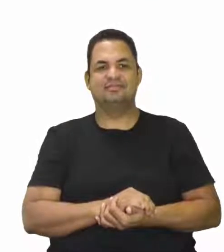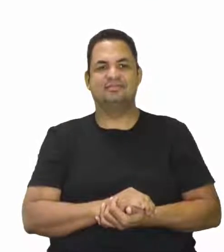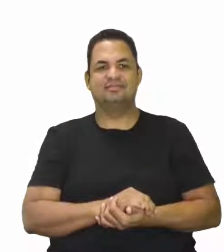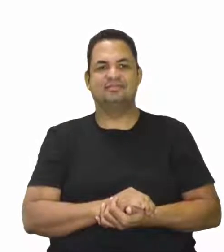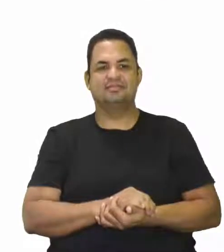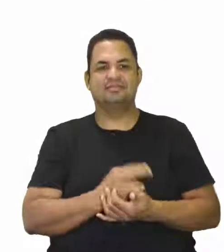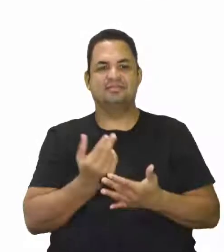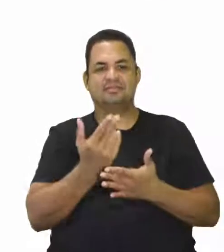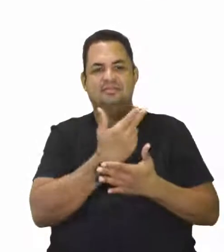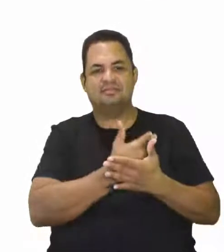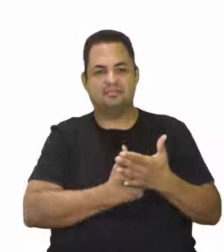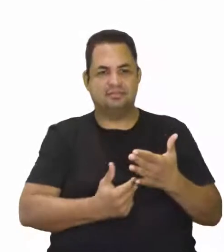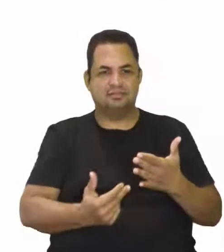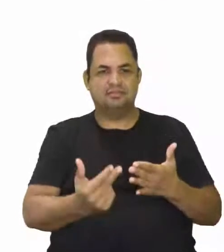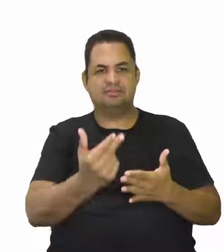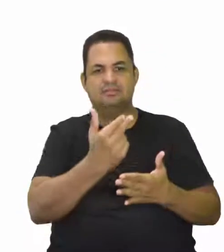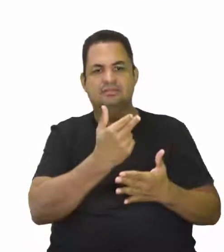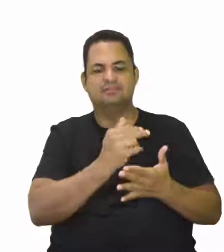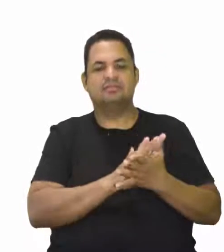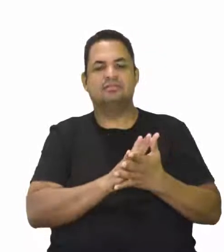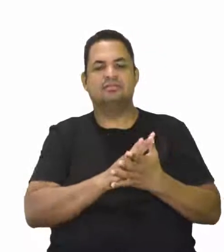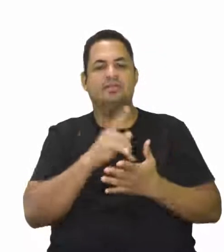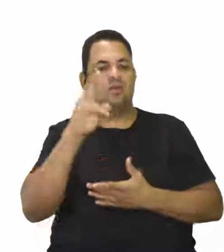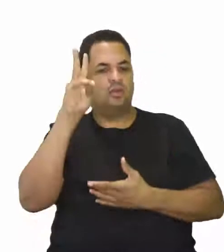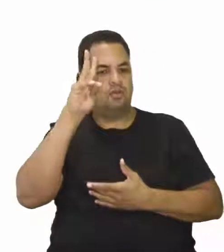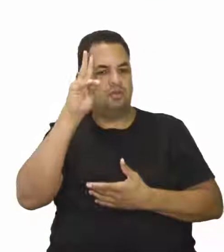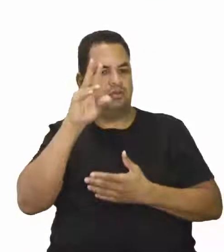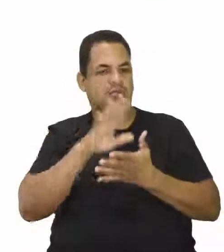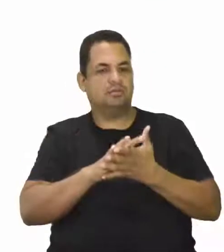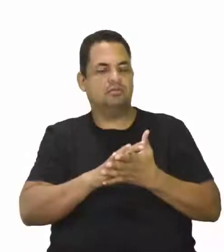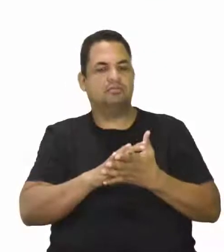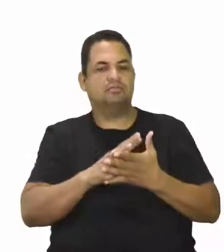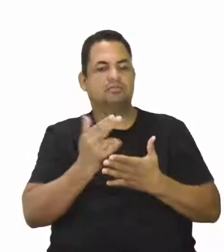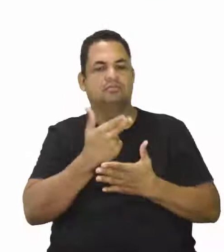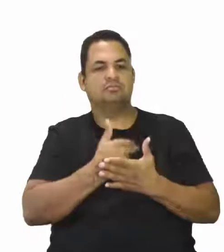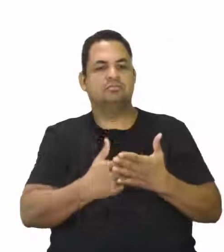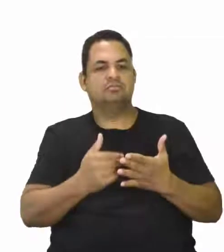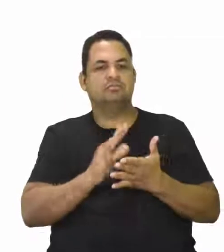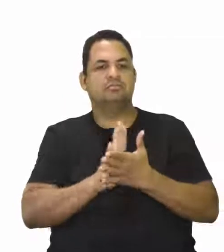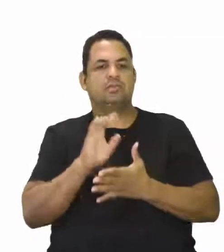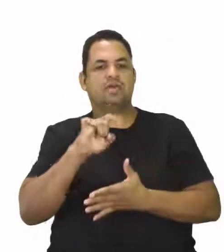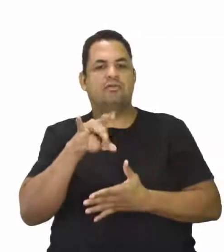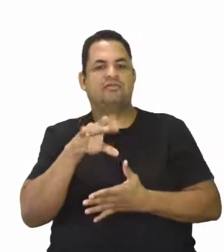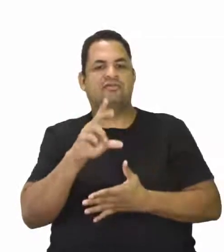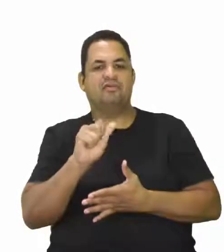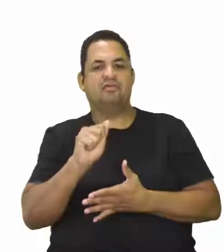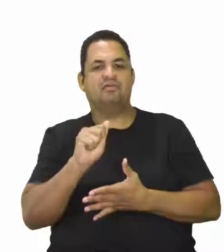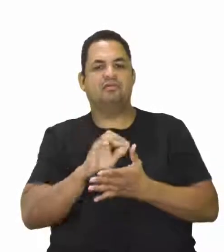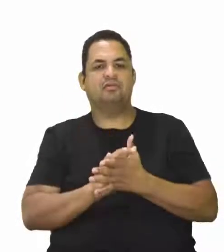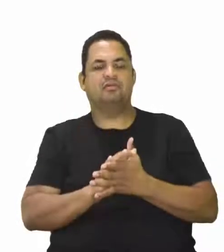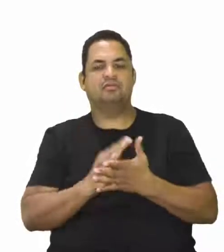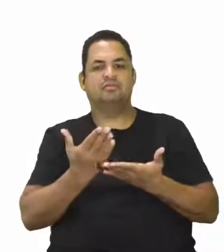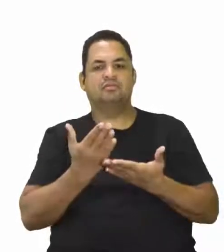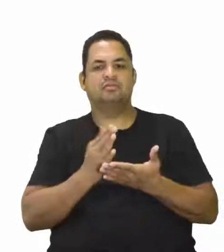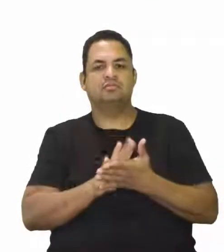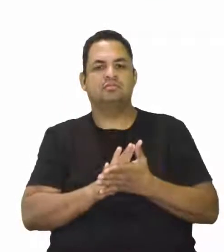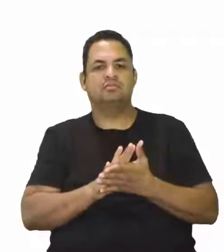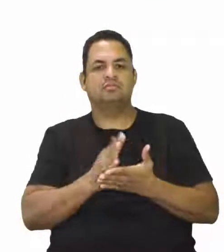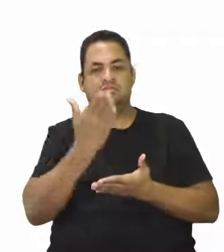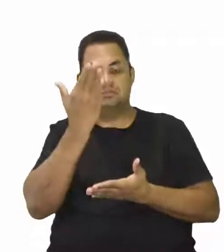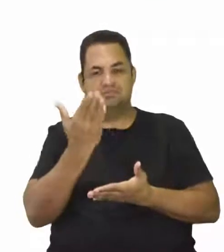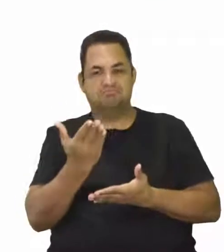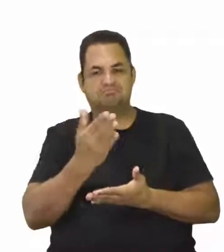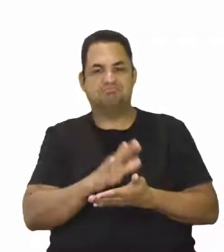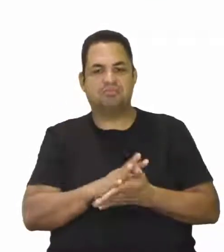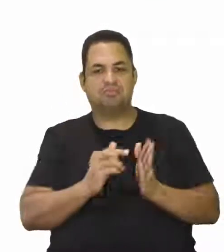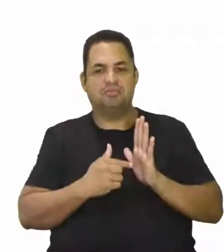Nós temos as tiras humorísticas, Mafalda, turro, são precisos nisso,